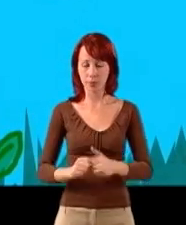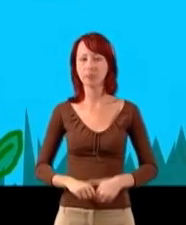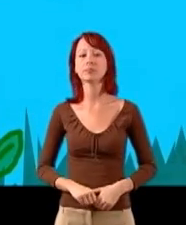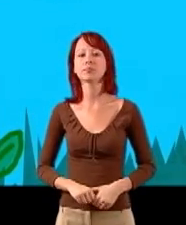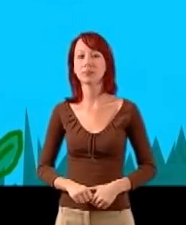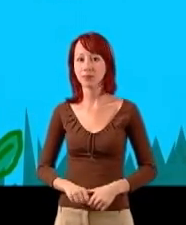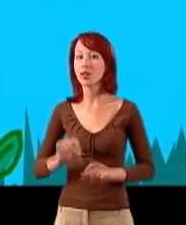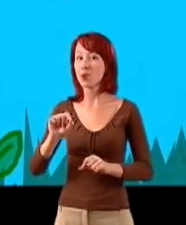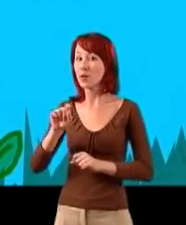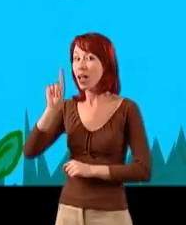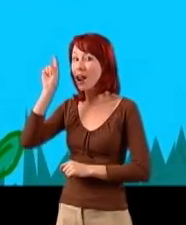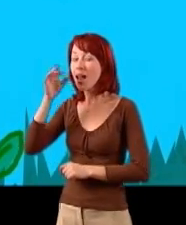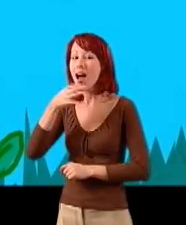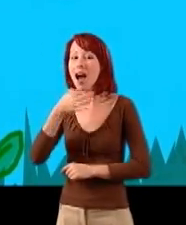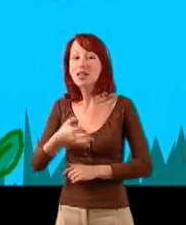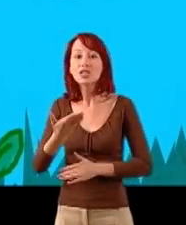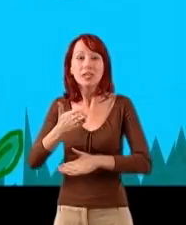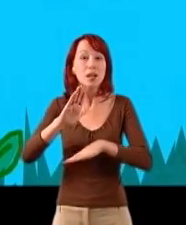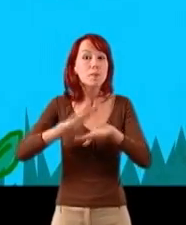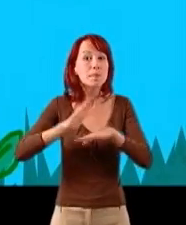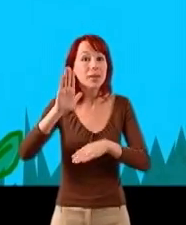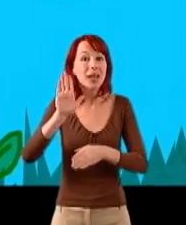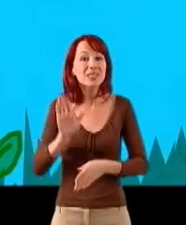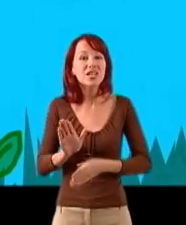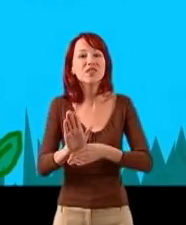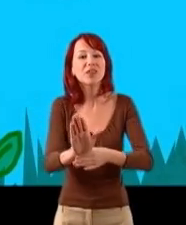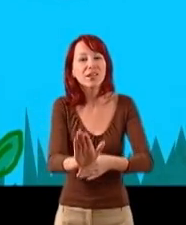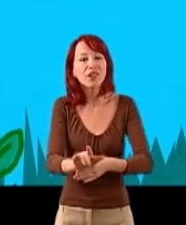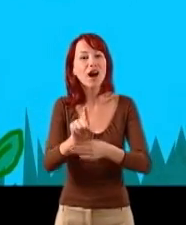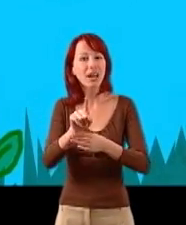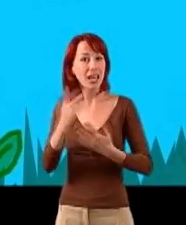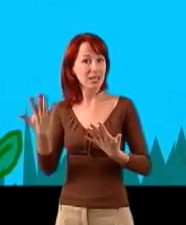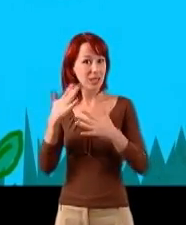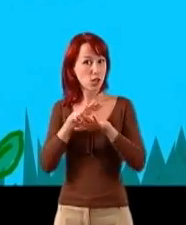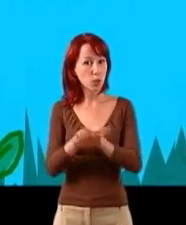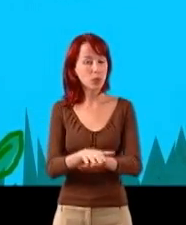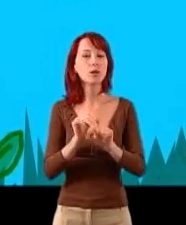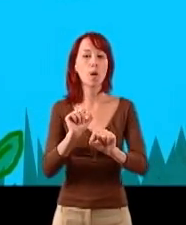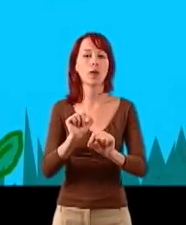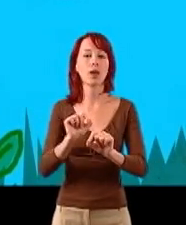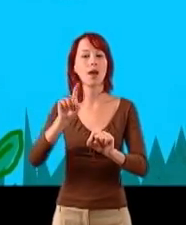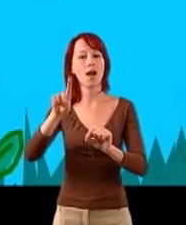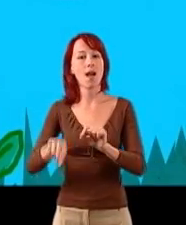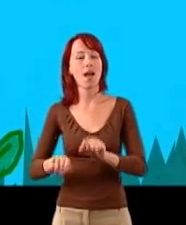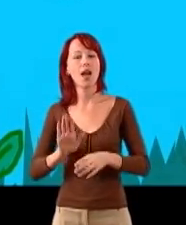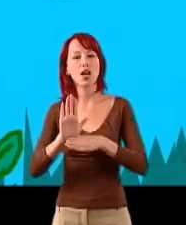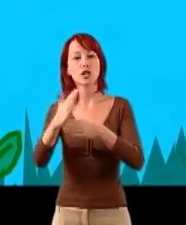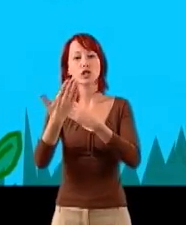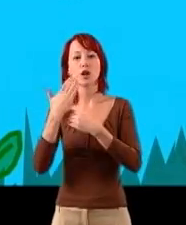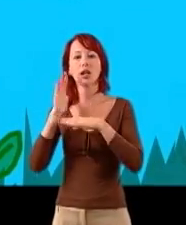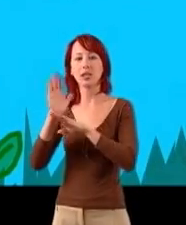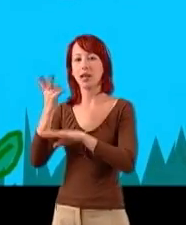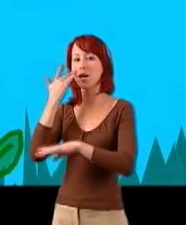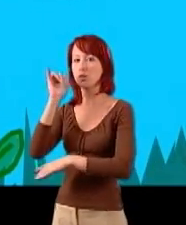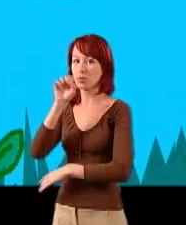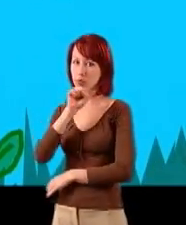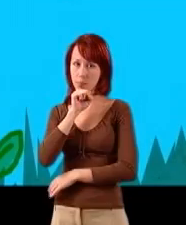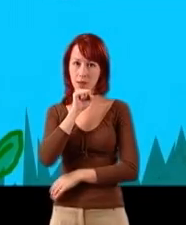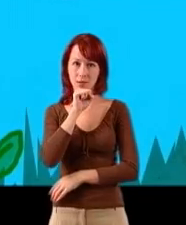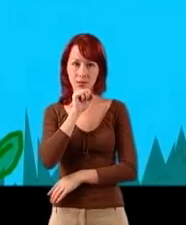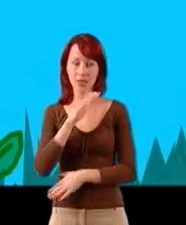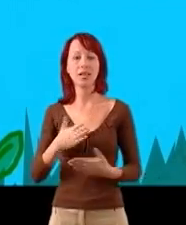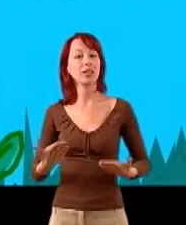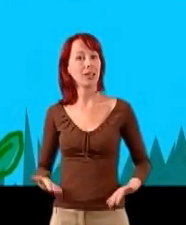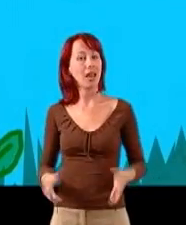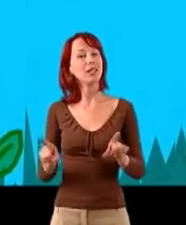nisso. O que mais eu acho assim que favorece a inclusão é a solidariedade entre os pais,